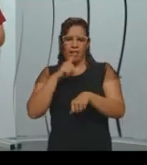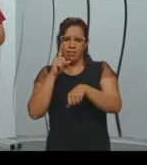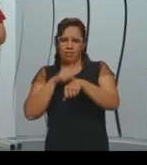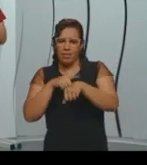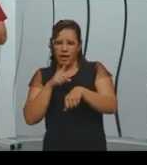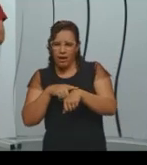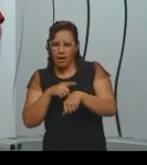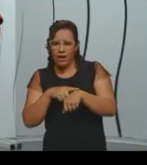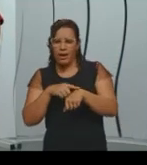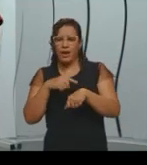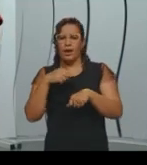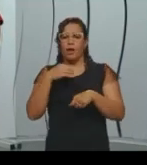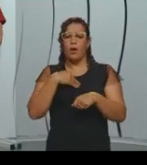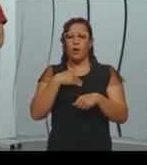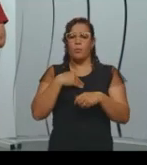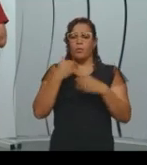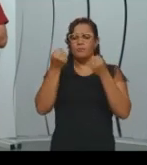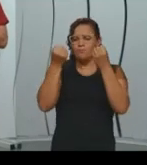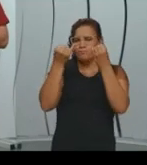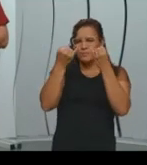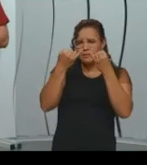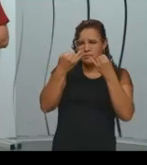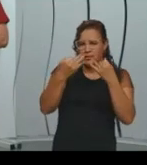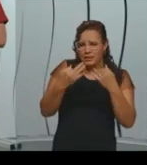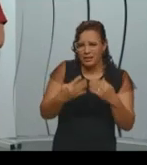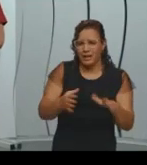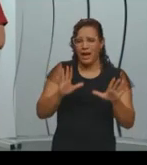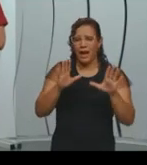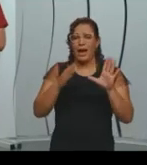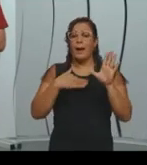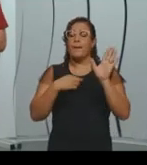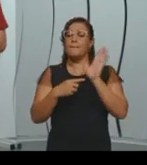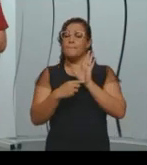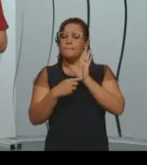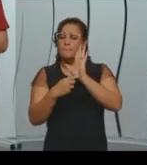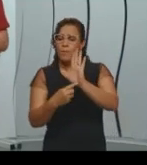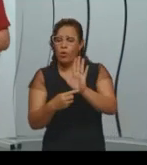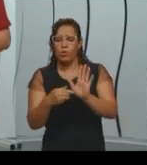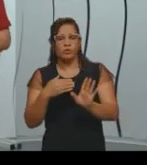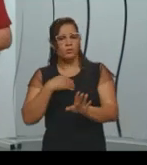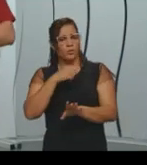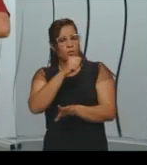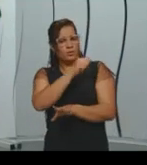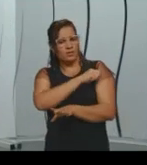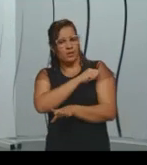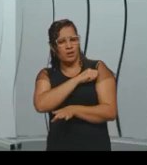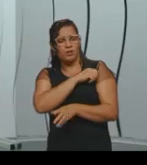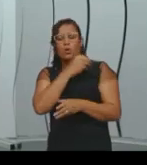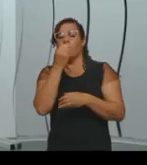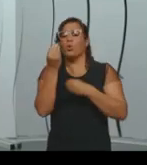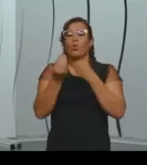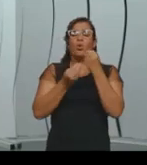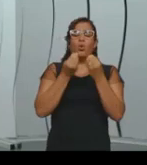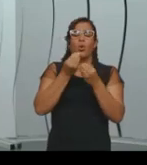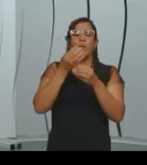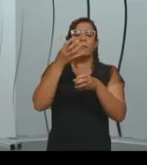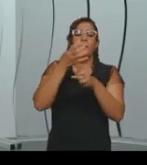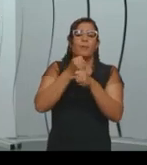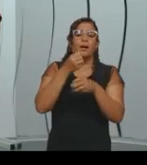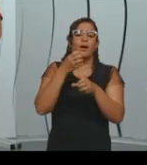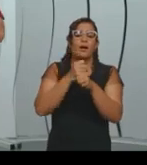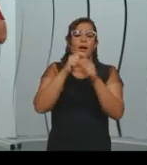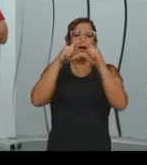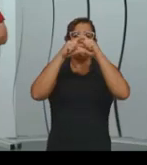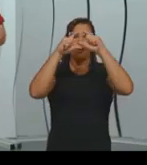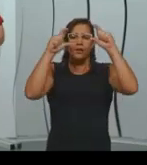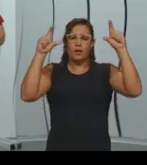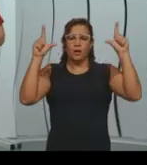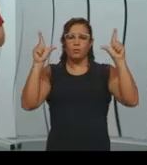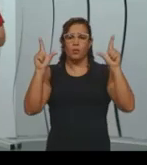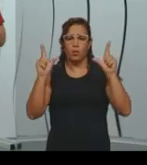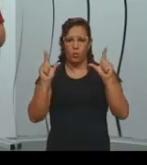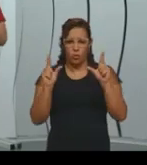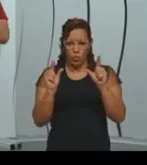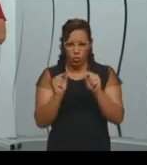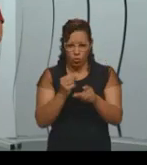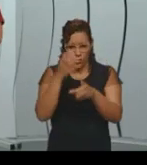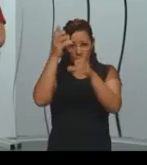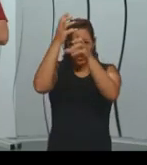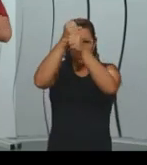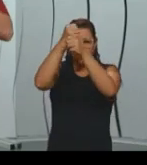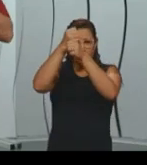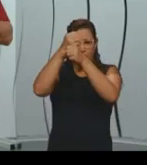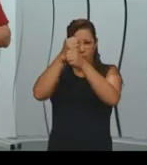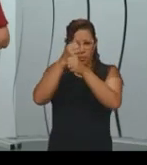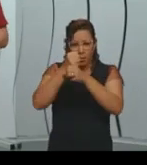para poder avançar com esse conteúdo, eu costumo até mostrar para os meus alunos como é que se chega nessas expressões de função horária,